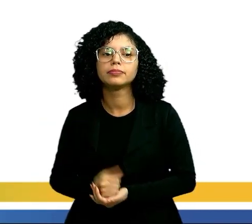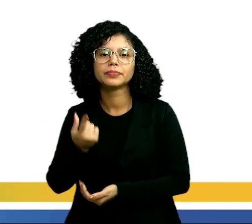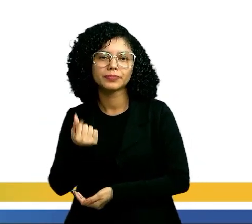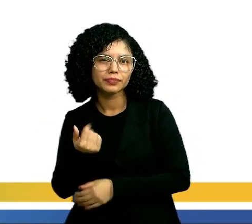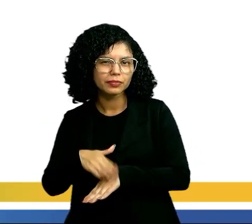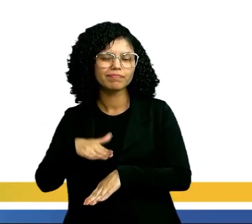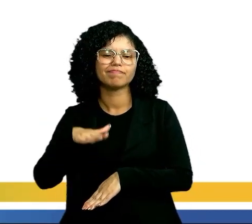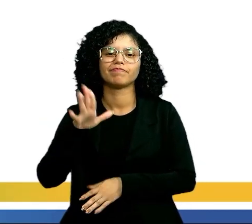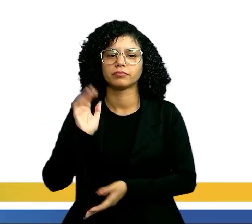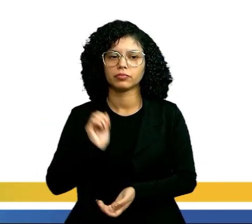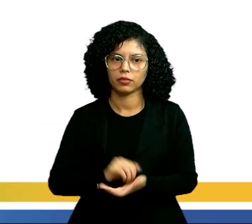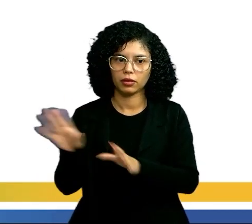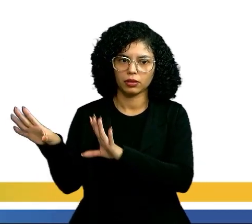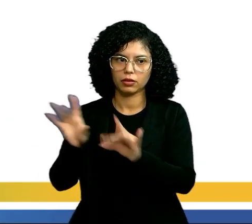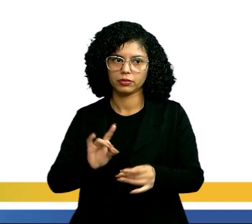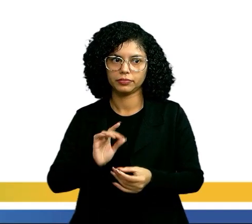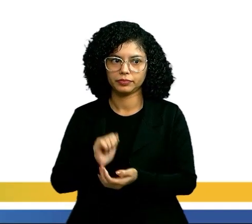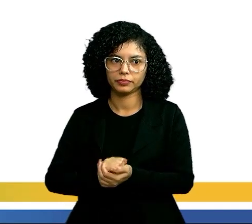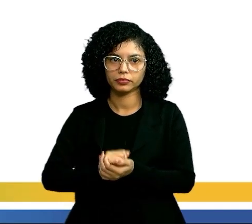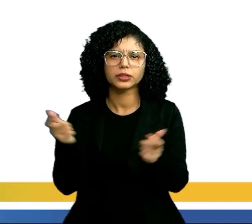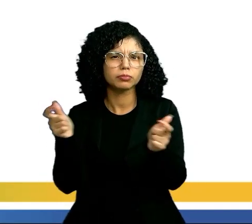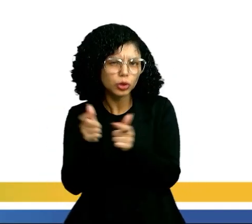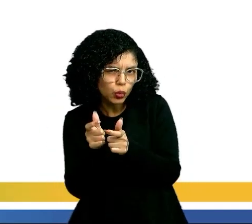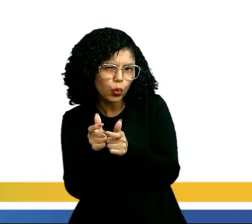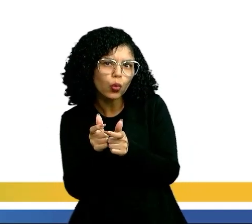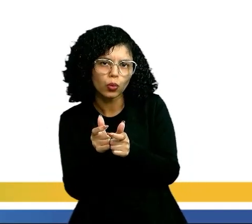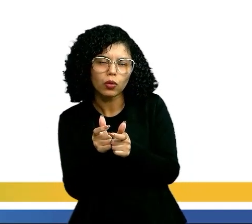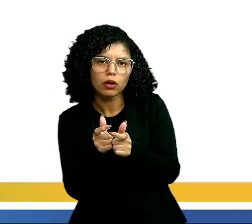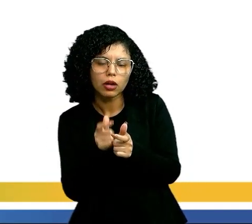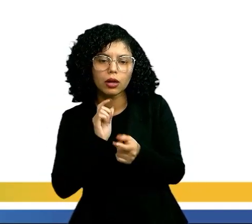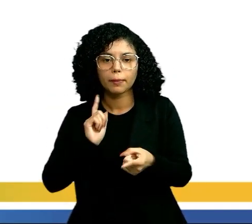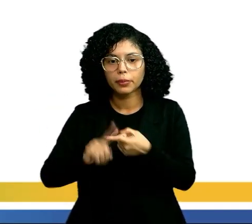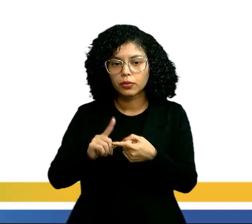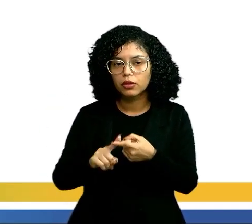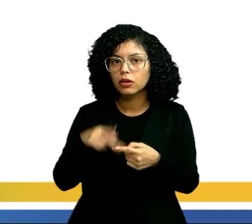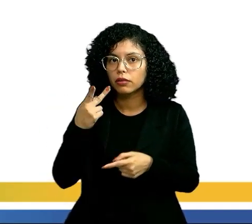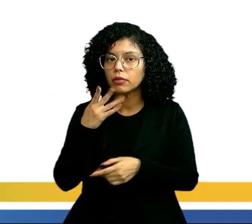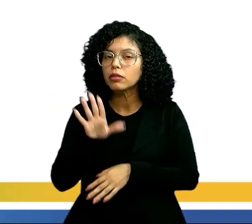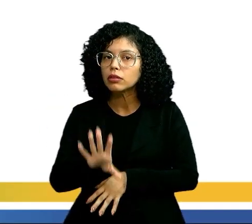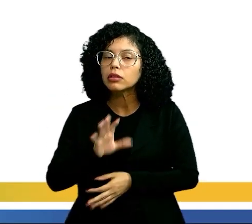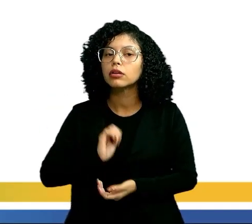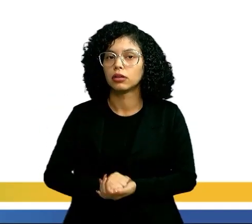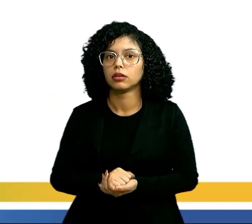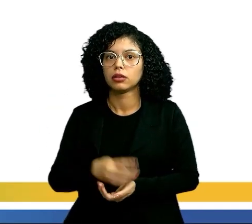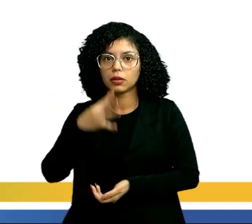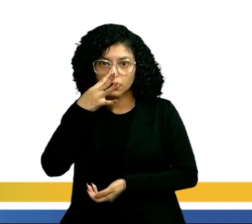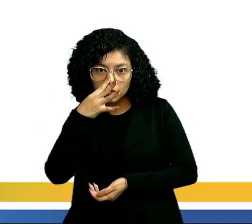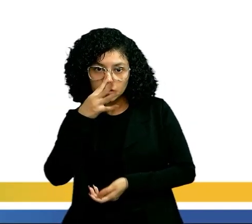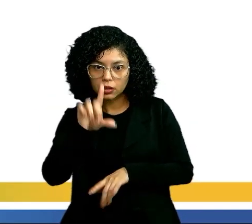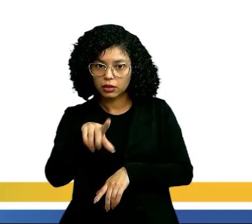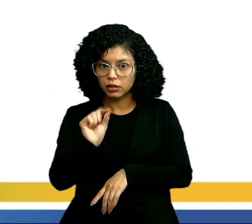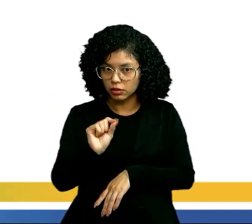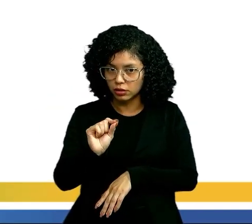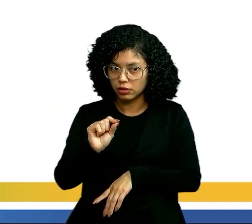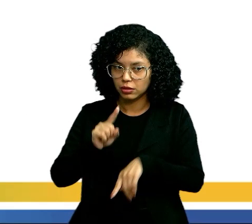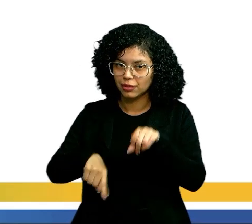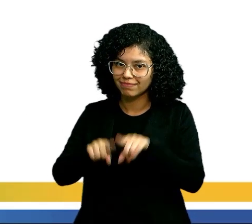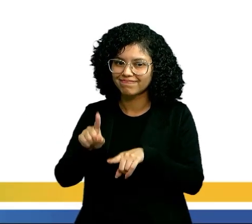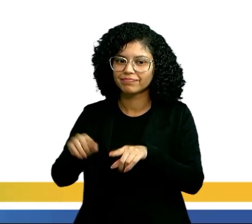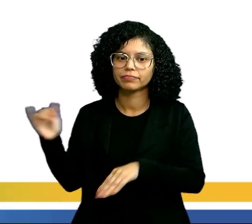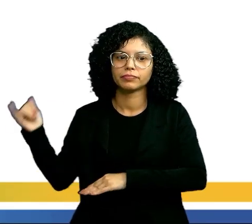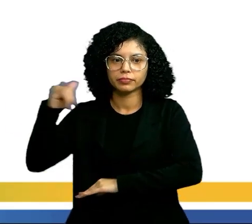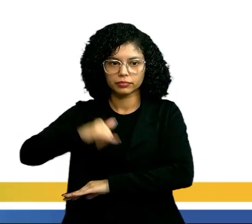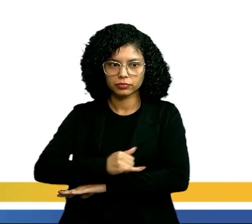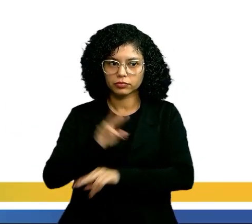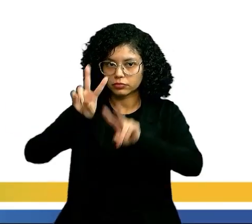são mais avançados, eles levam uma carga um tanto menor, né? Por que eu estou dizendo isso? Porque isso é interessante para a escolha desse modal de transporte